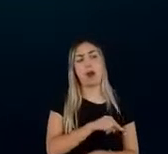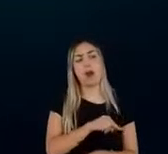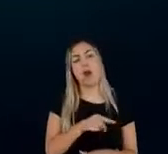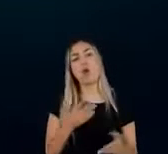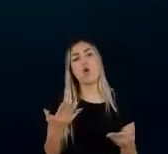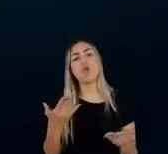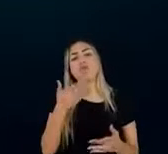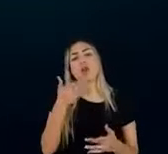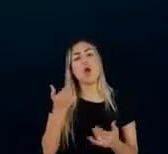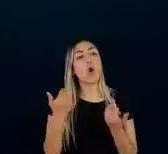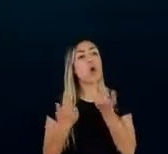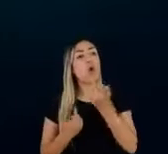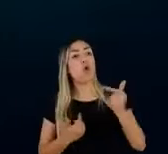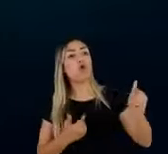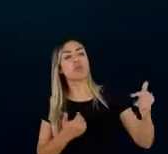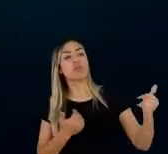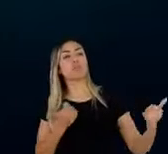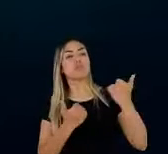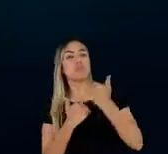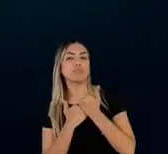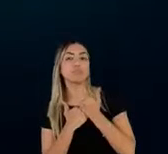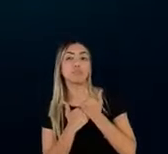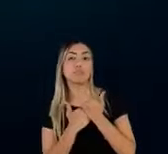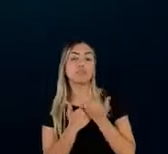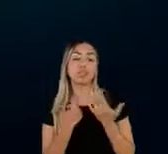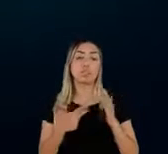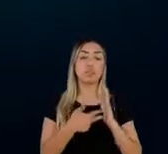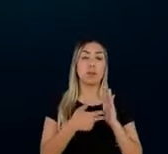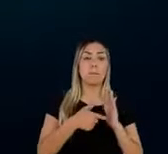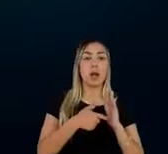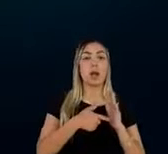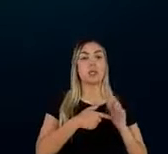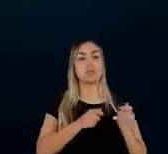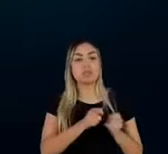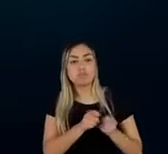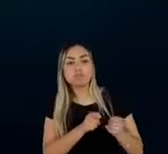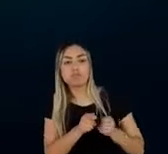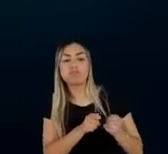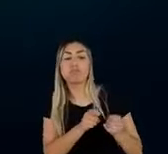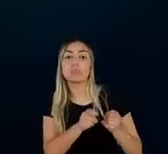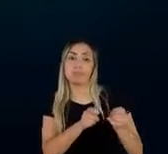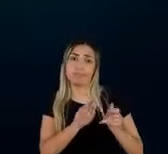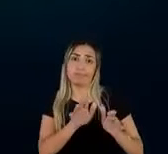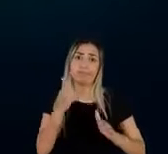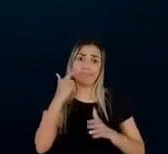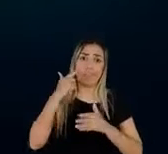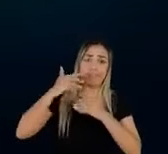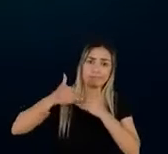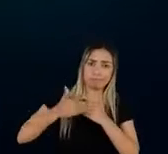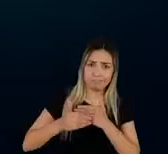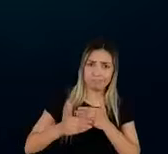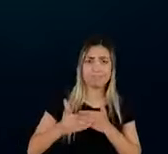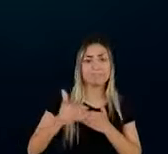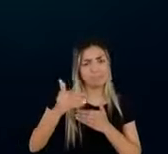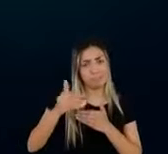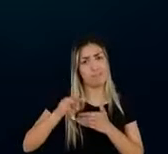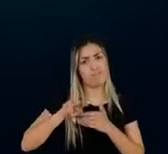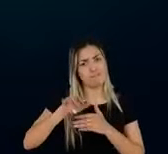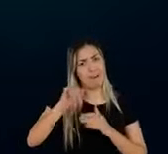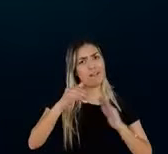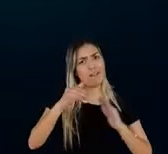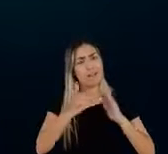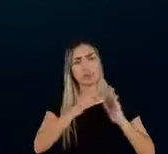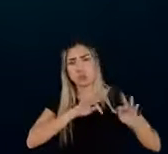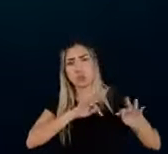que terceiros né tomem conta dessas tomadas inteligentes que mais cedo ou mais tarde vão tomar conta da casa de todo mundo